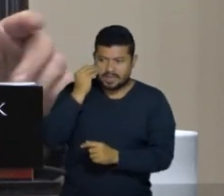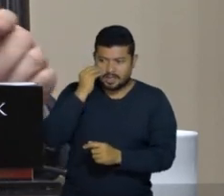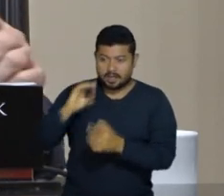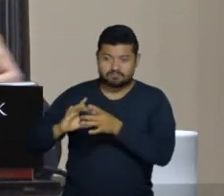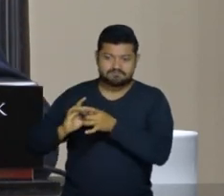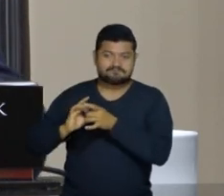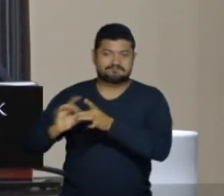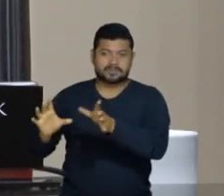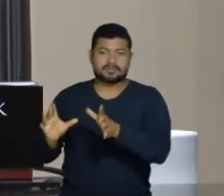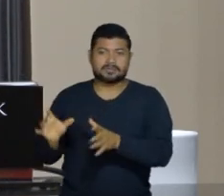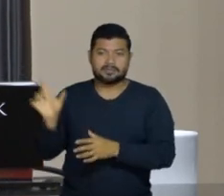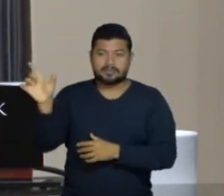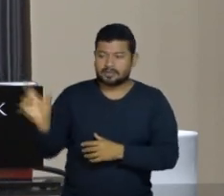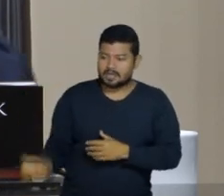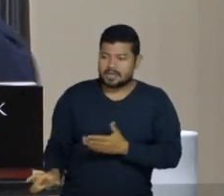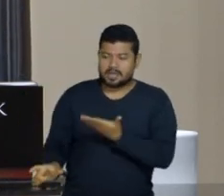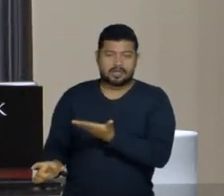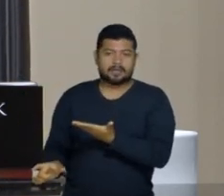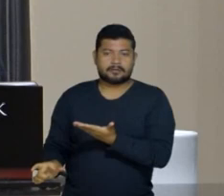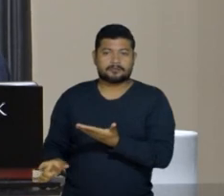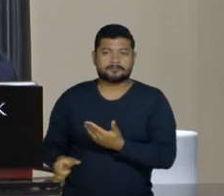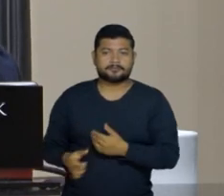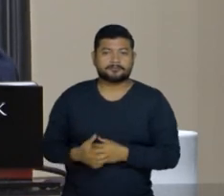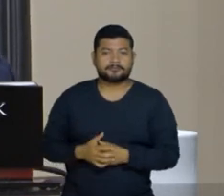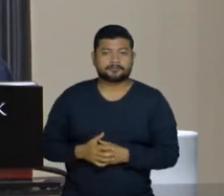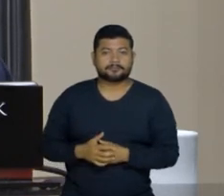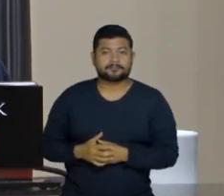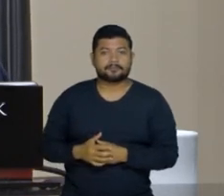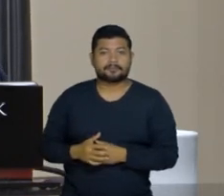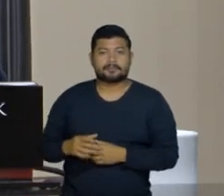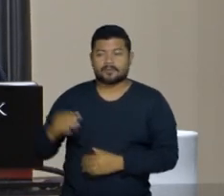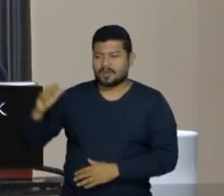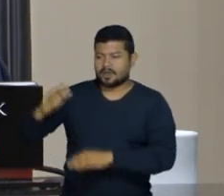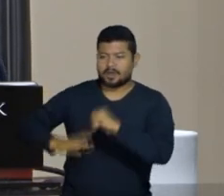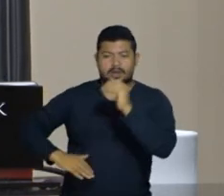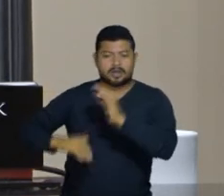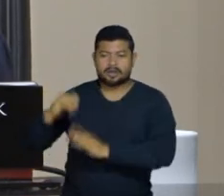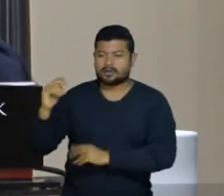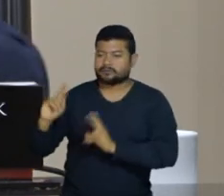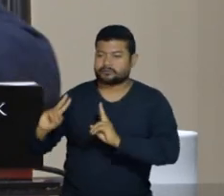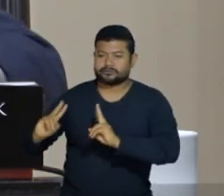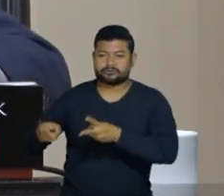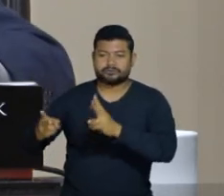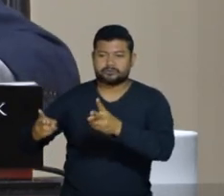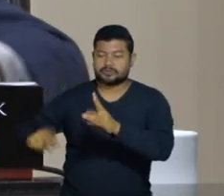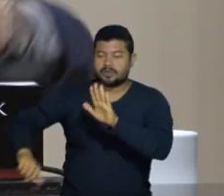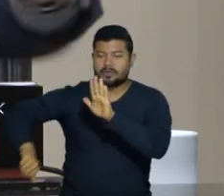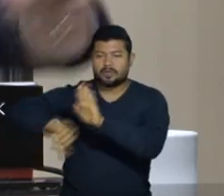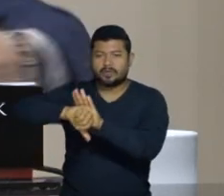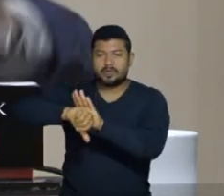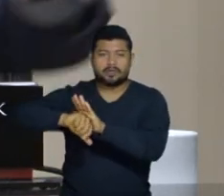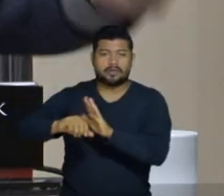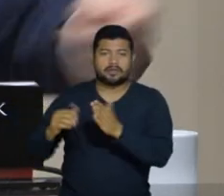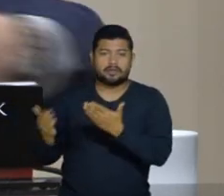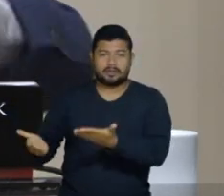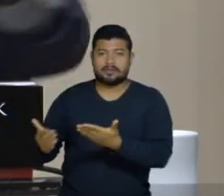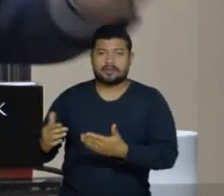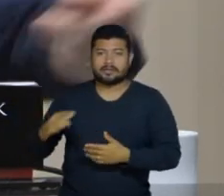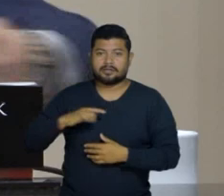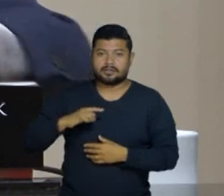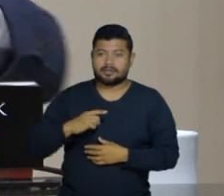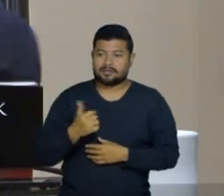aí, quem continua praticando o crime é aquele que tem 10,